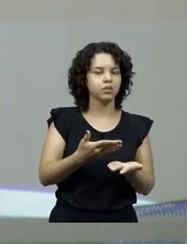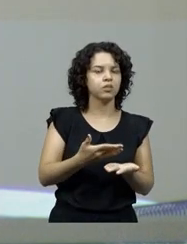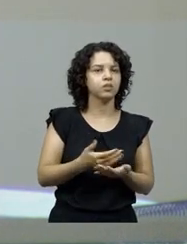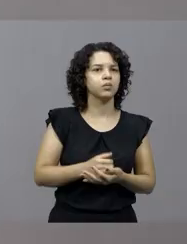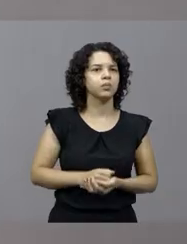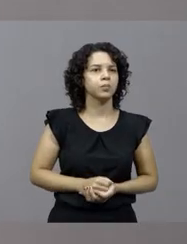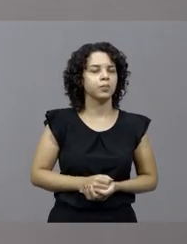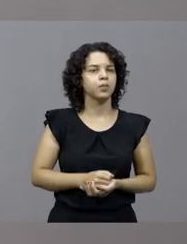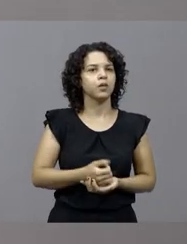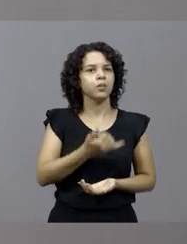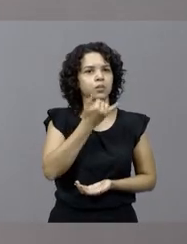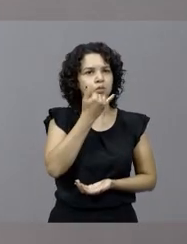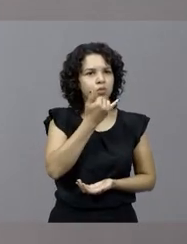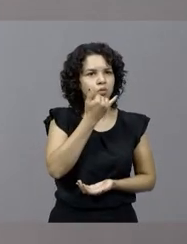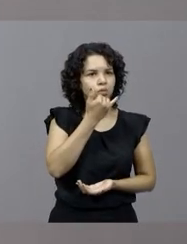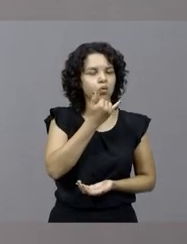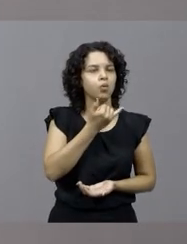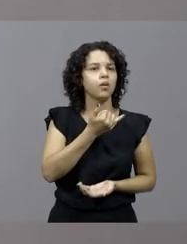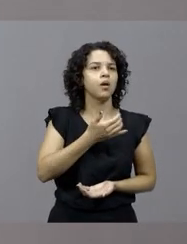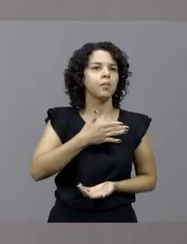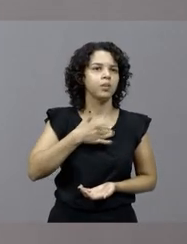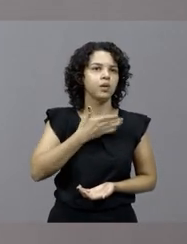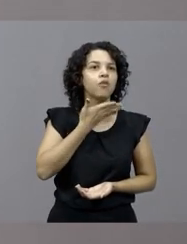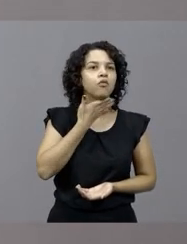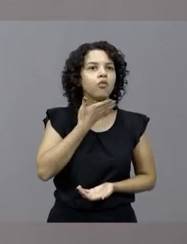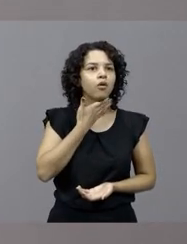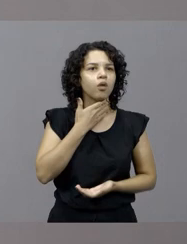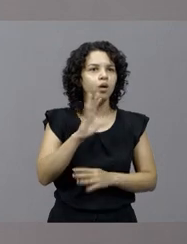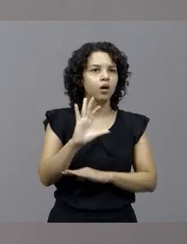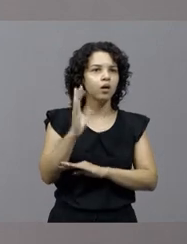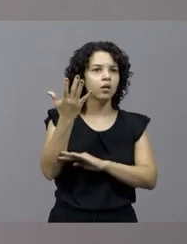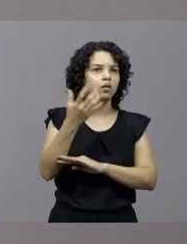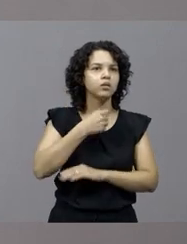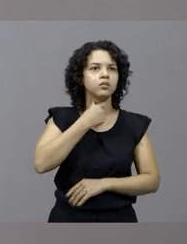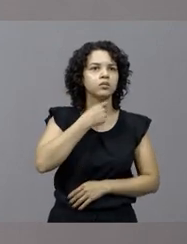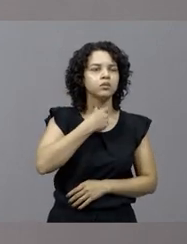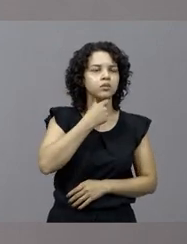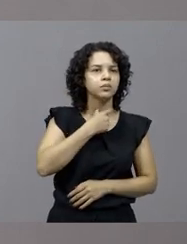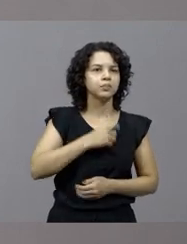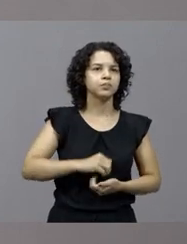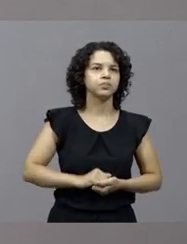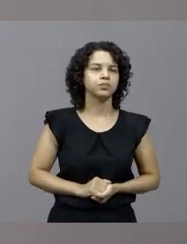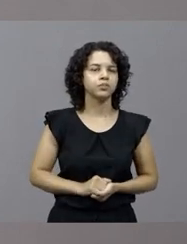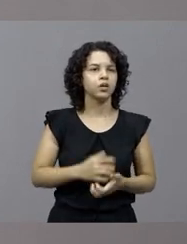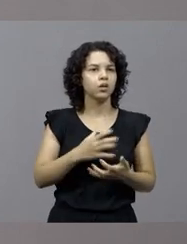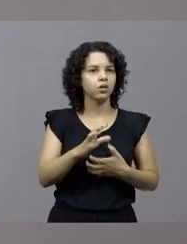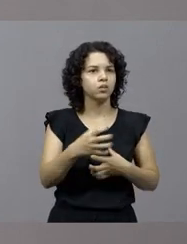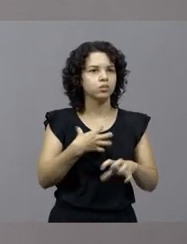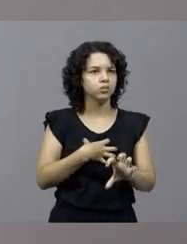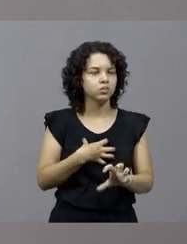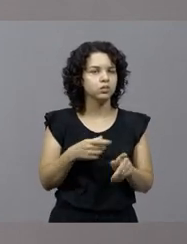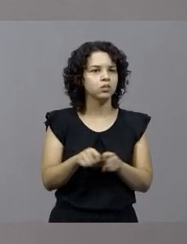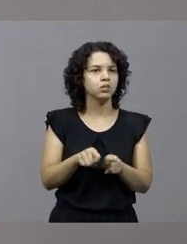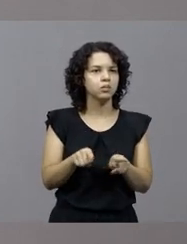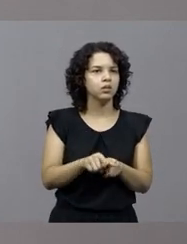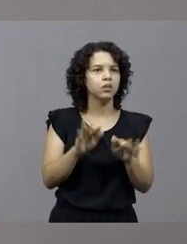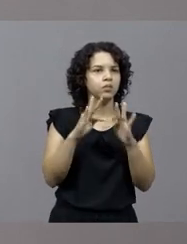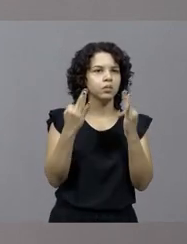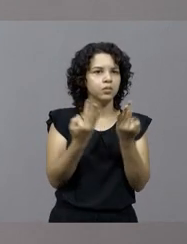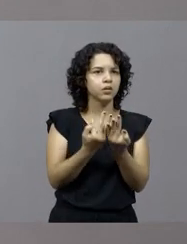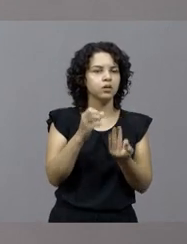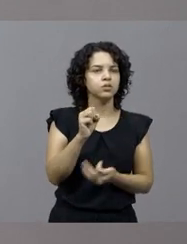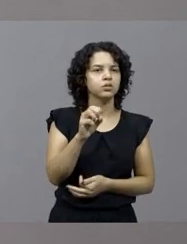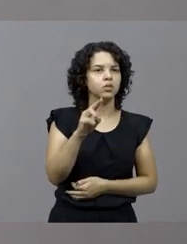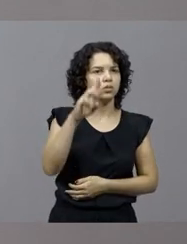de pedir desculpa pela minha voz. Alguma coisa aconteceu com a minha garganta. Gostaria de me solidarizar também à família do soldado Luiz